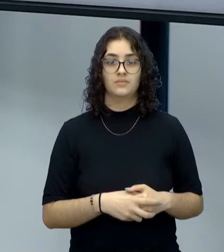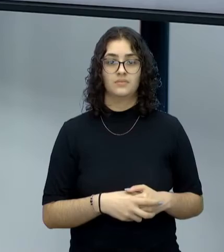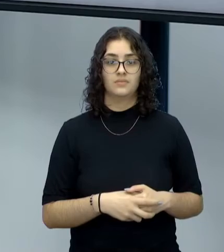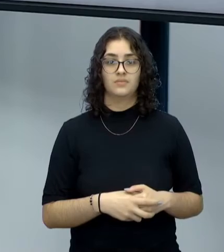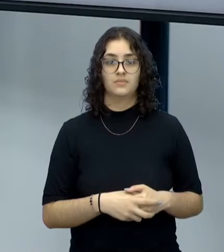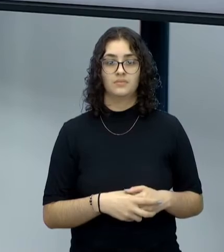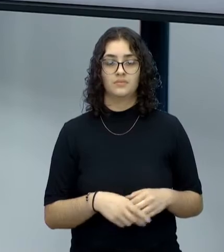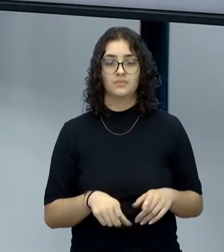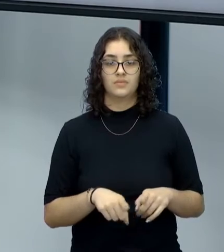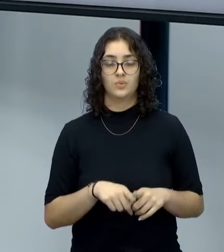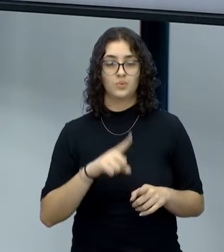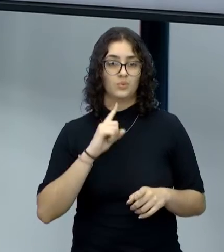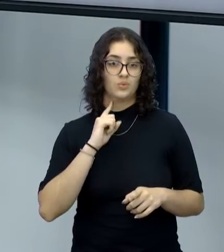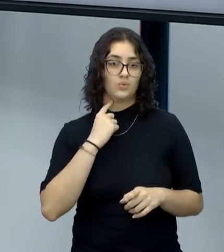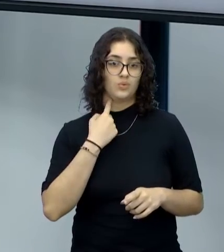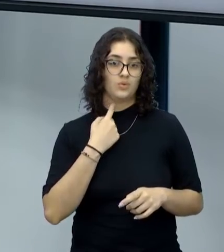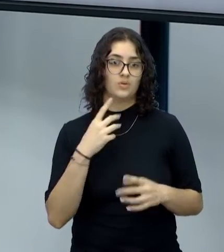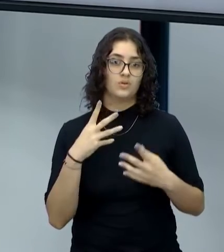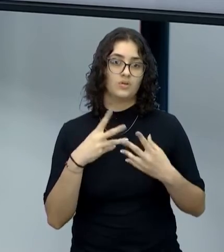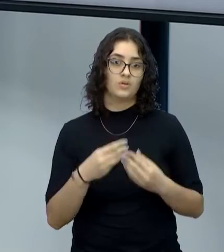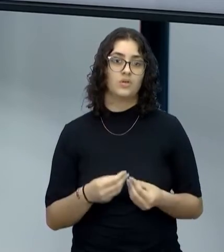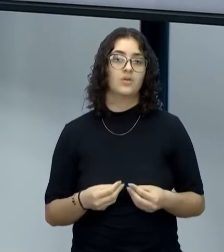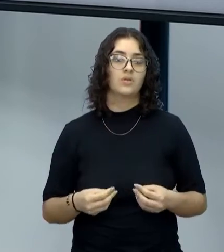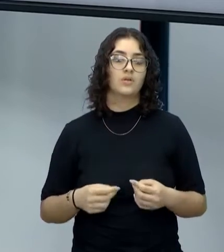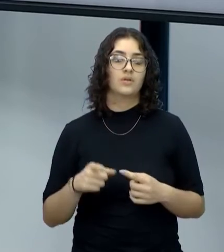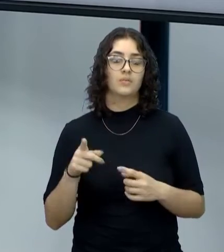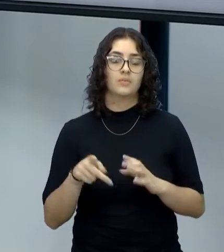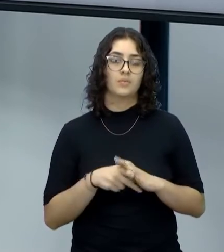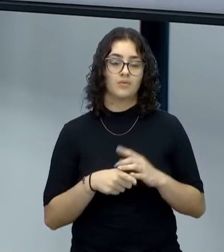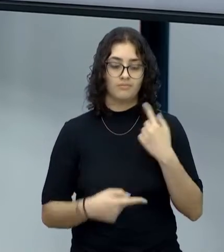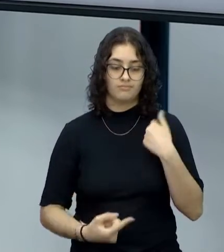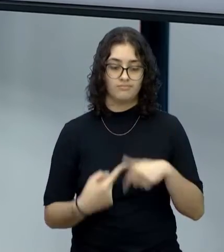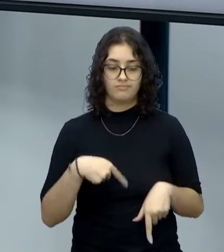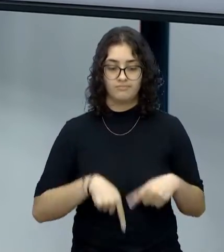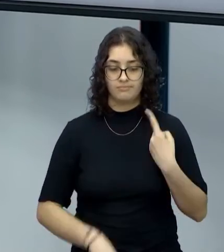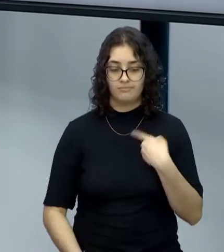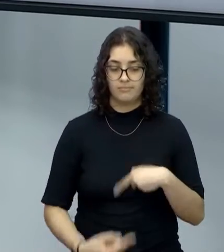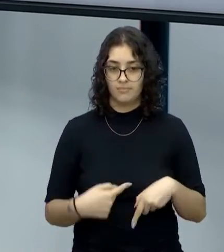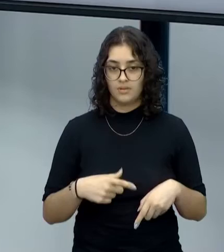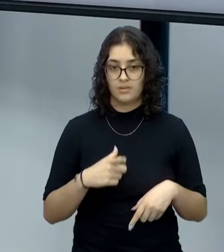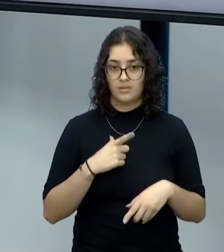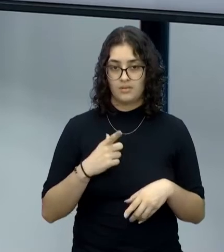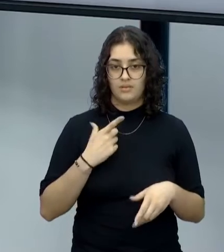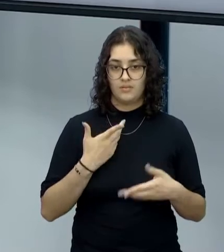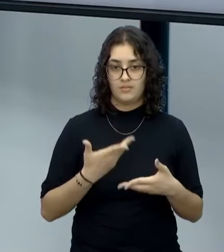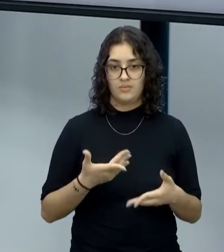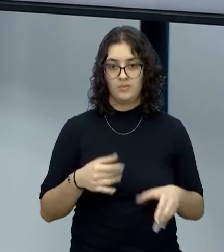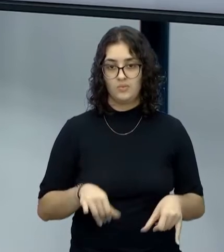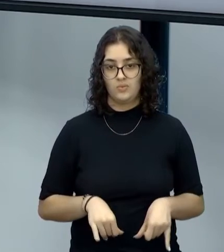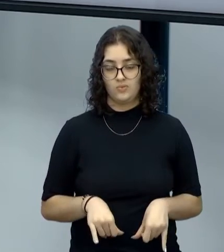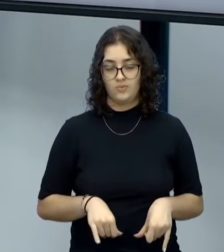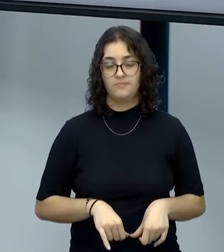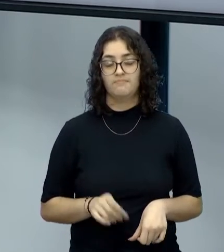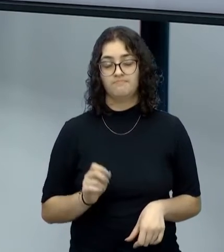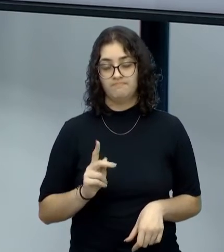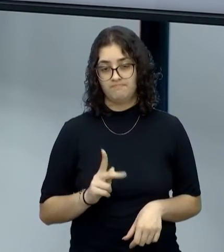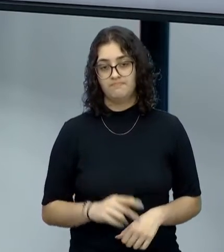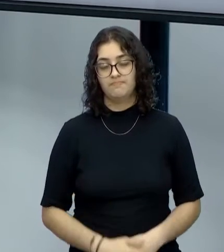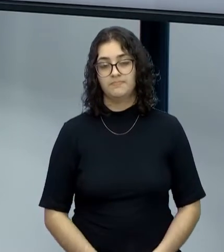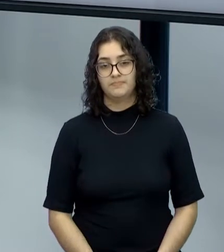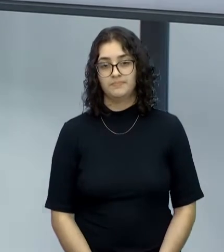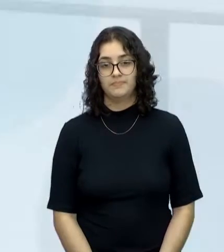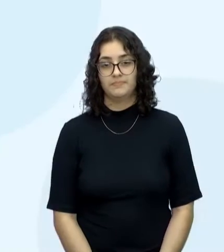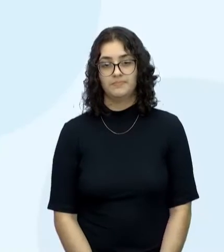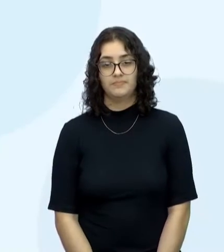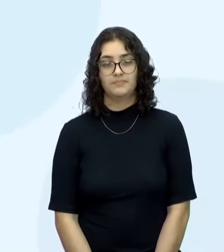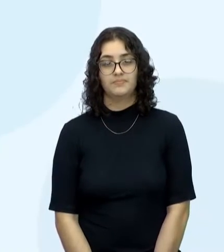altera também a questão da temperatura, altera o metabolismo ali dos organismos que acabam sofrendo com essa questão, tá?